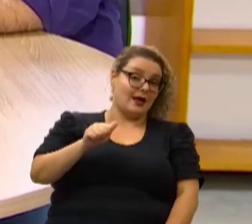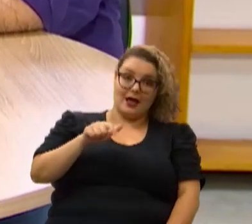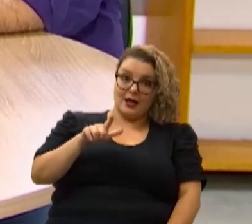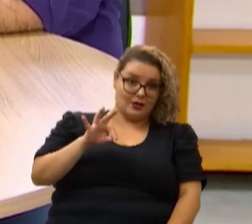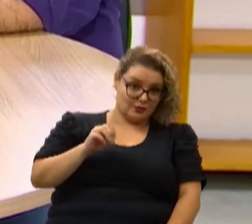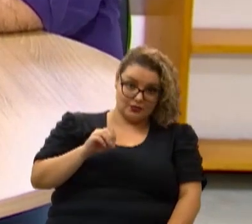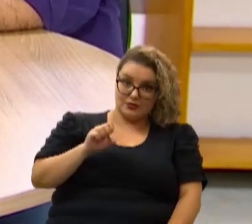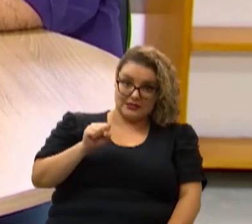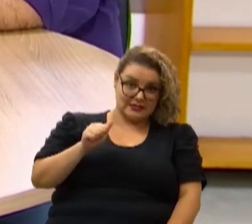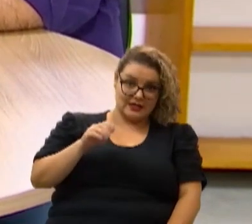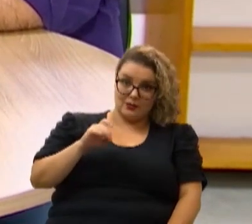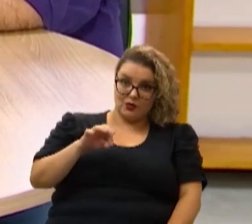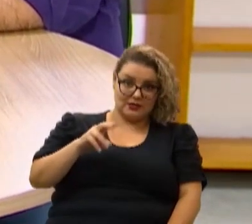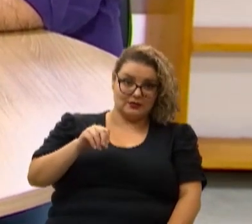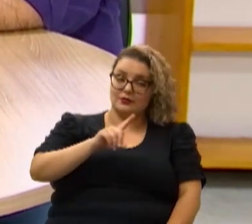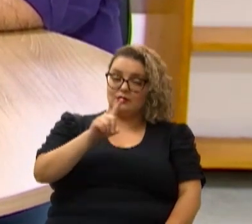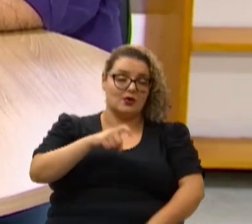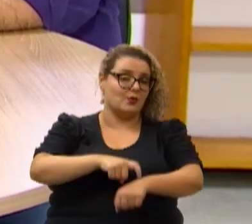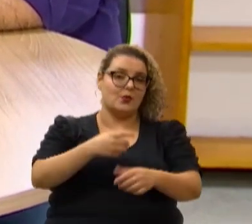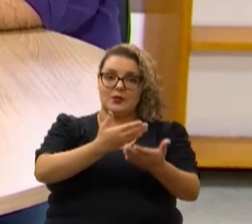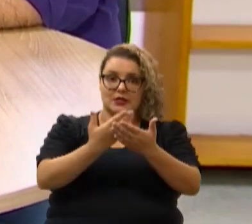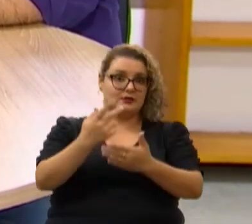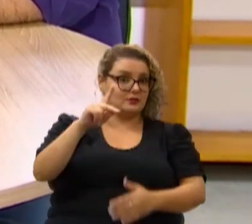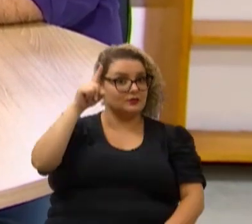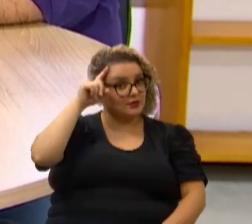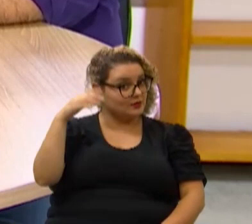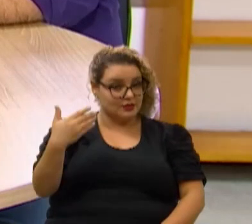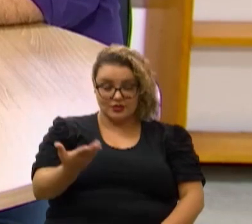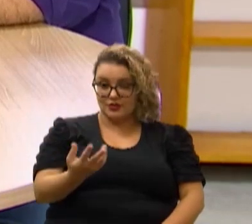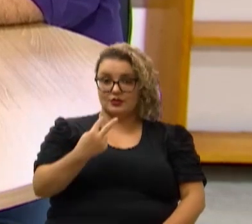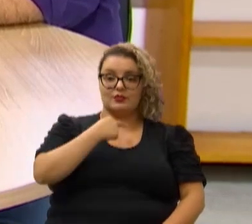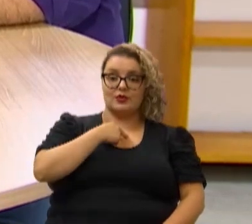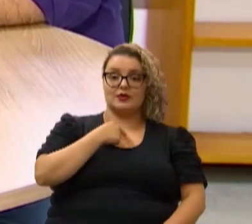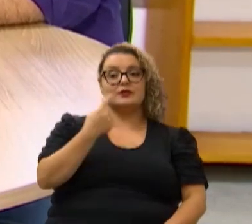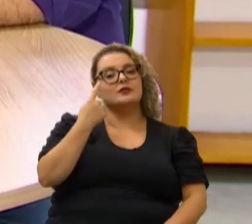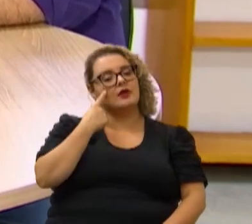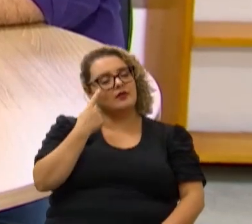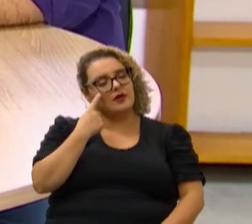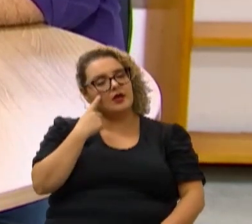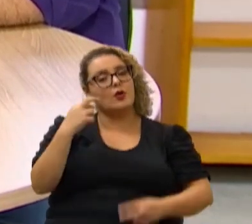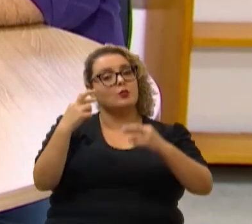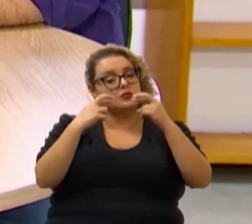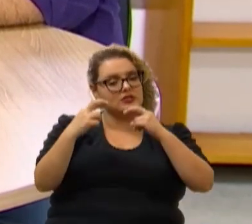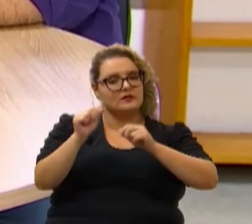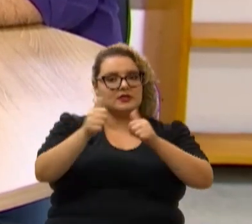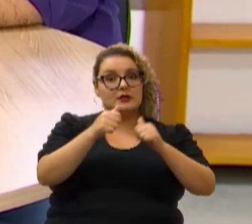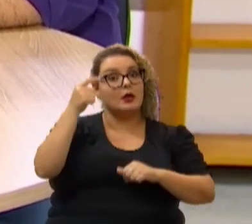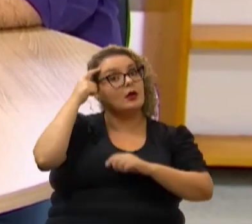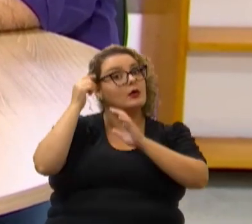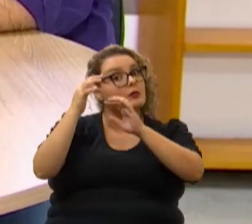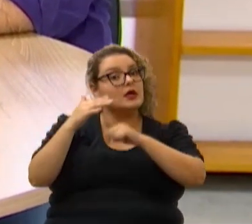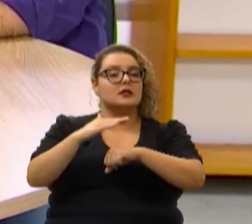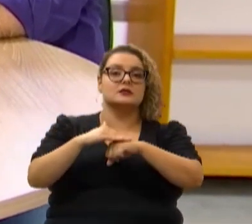são bem-vindos para serem momentos de estudo na sua rotina. Então olha com carinho para a rotina, pensa com carinho